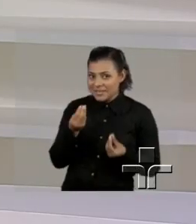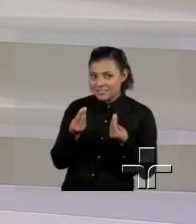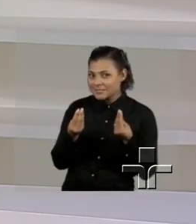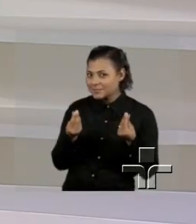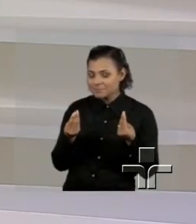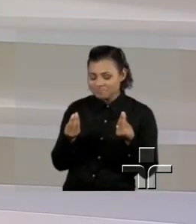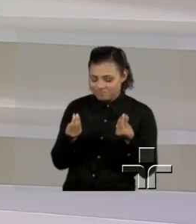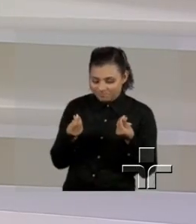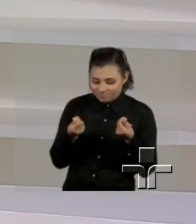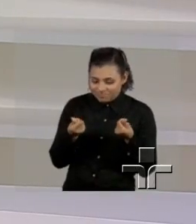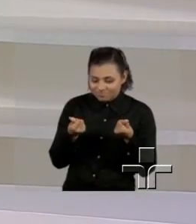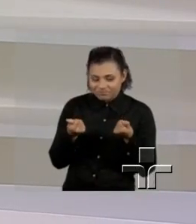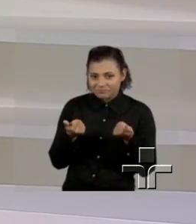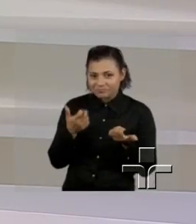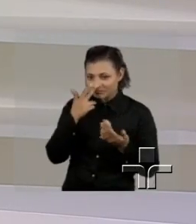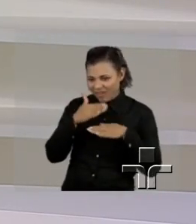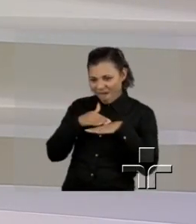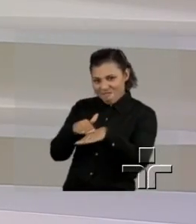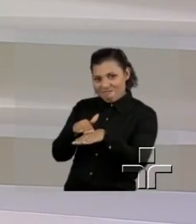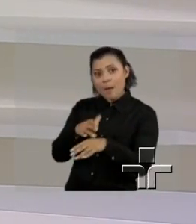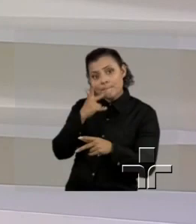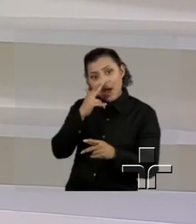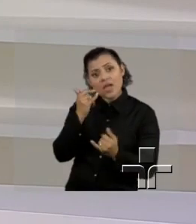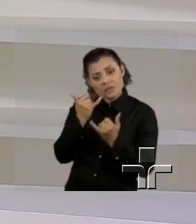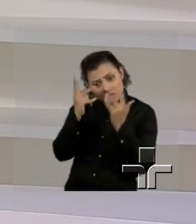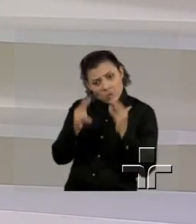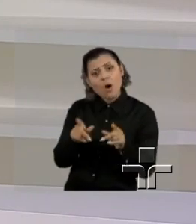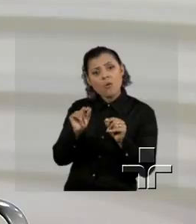aí. Quem é que fala? Foi você que falou?